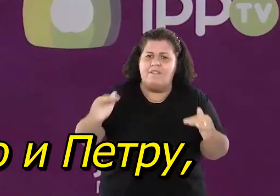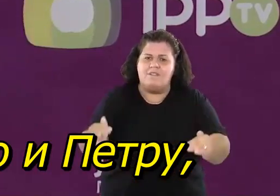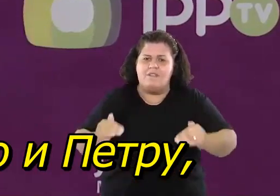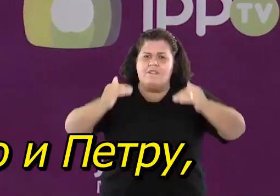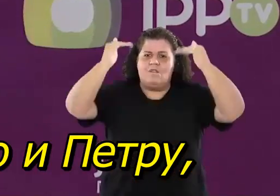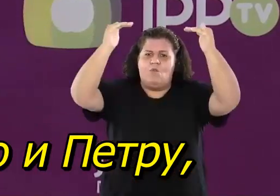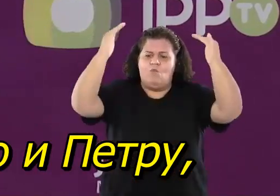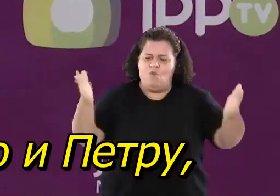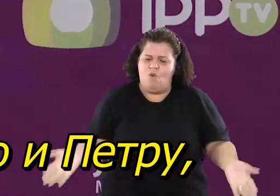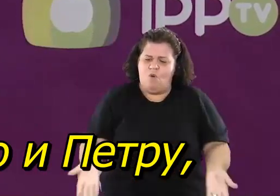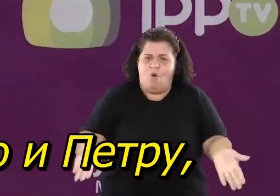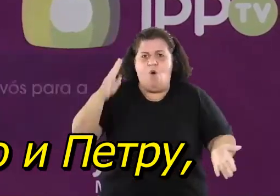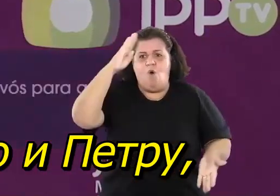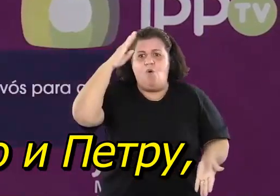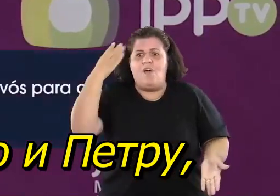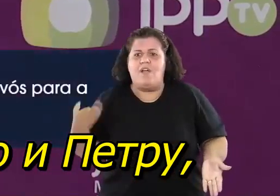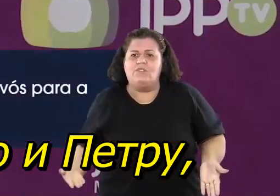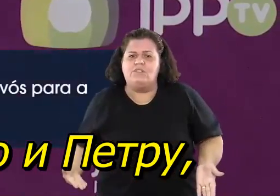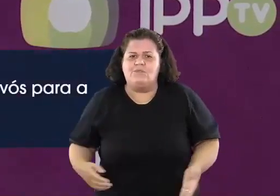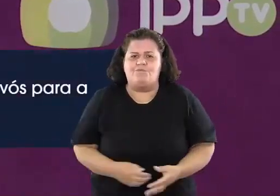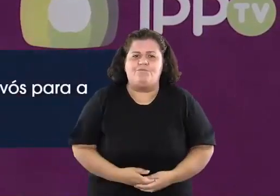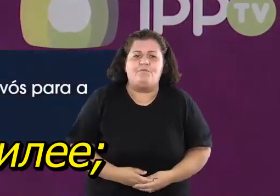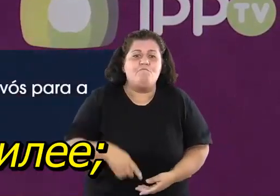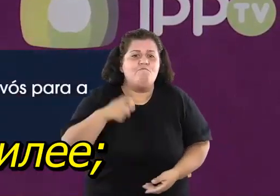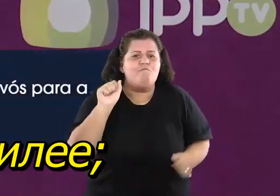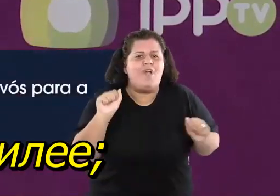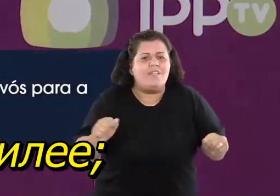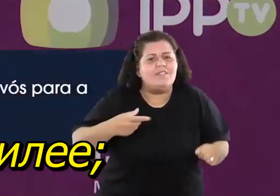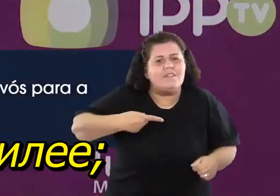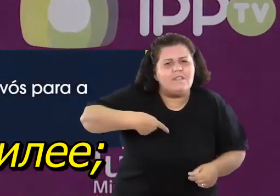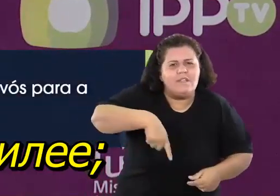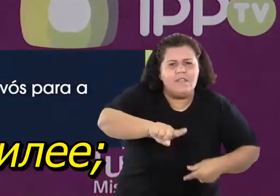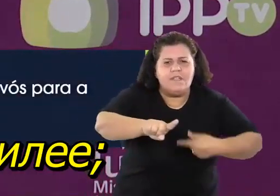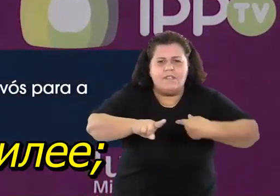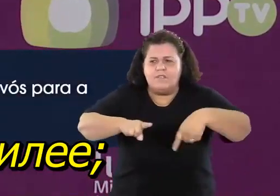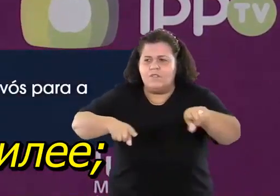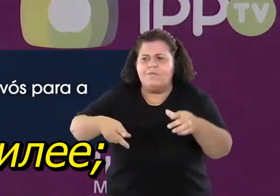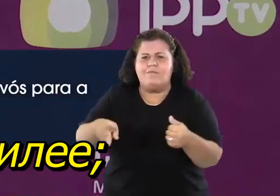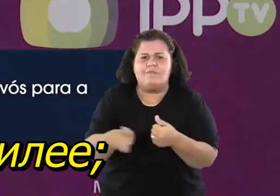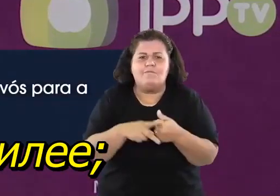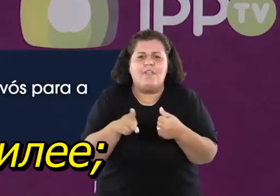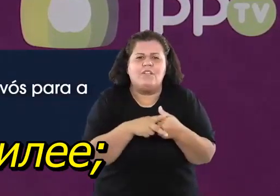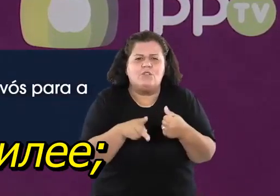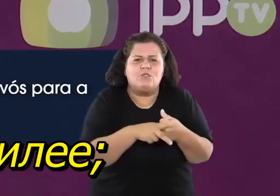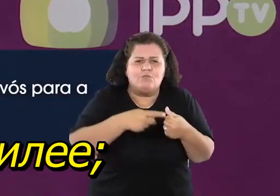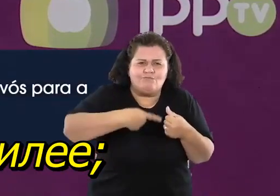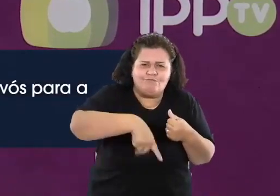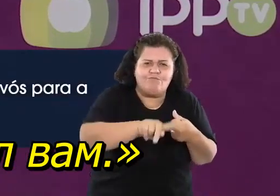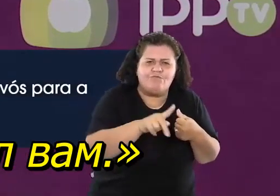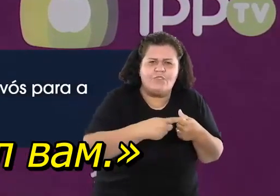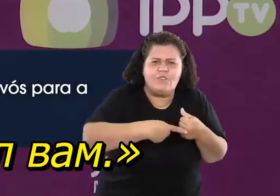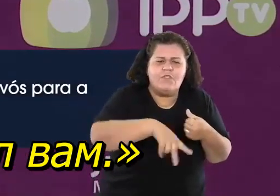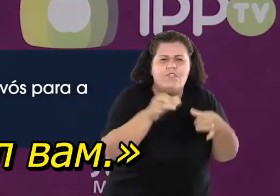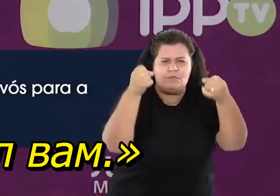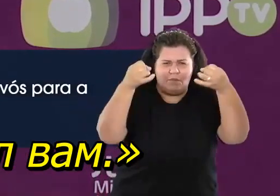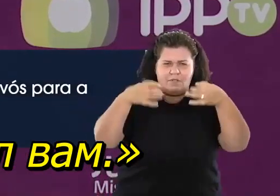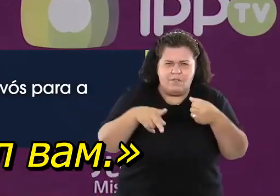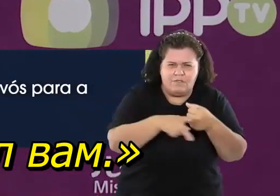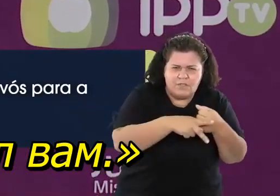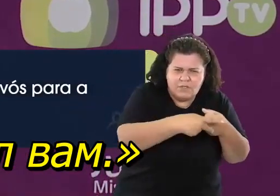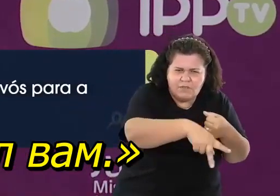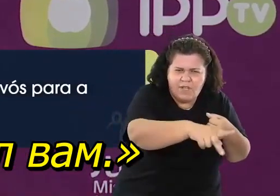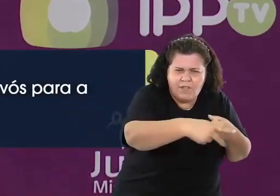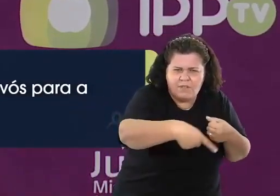Mas ide dizei aos seus discípulos e a Pedro, que ele vai adiante de vós para a Galiléia. Lá o vereis, como ele